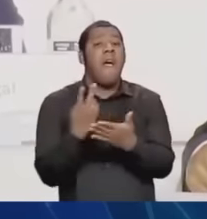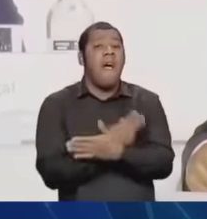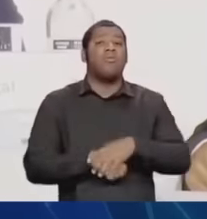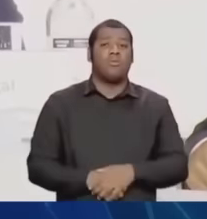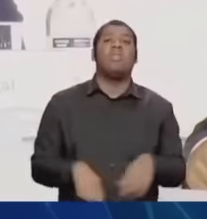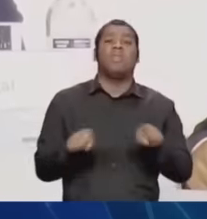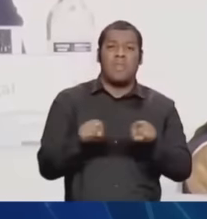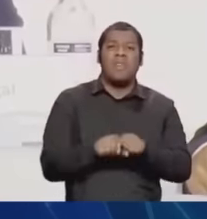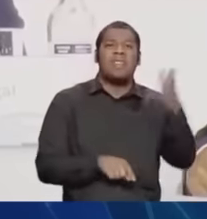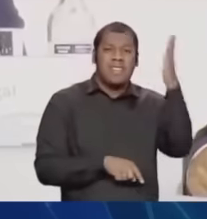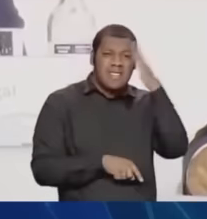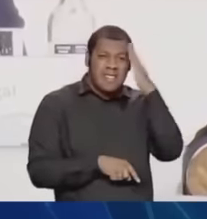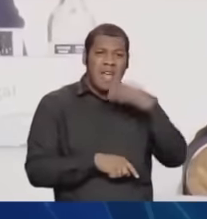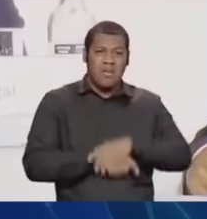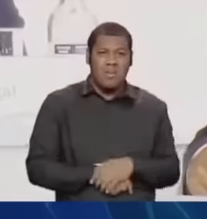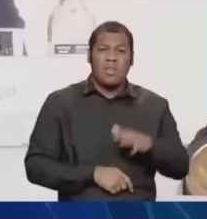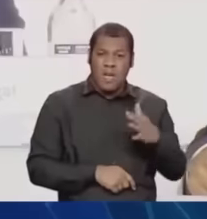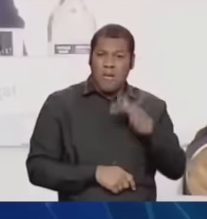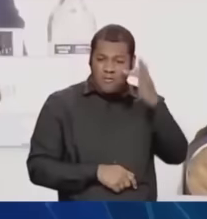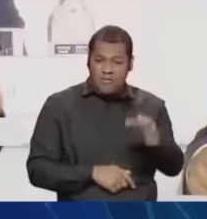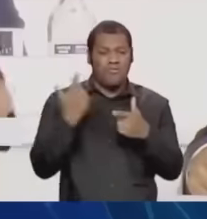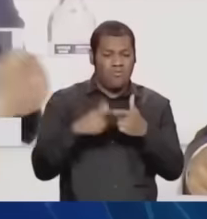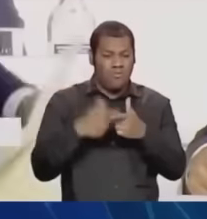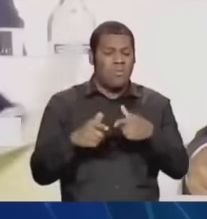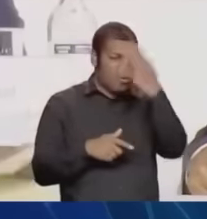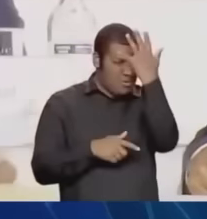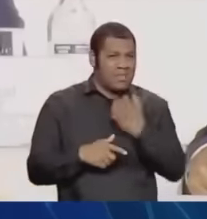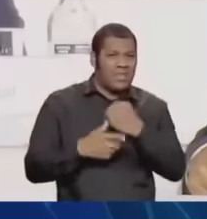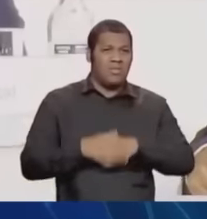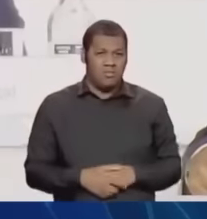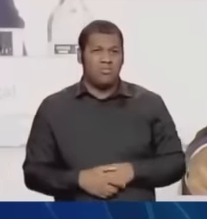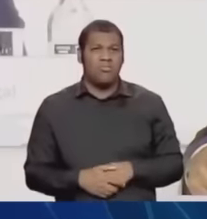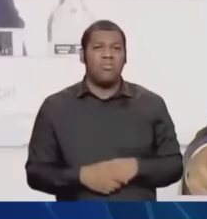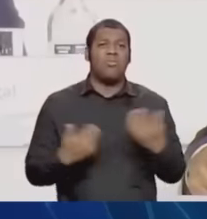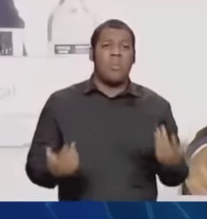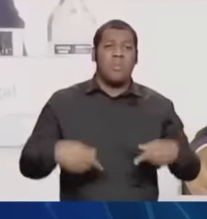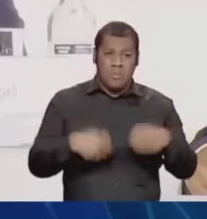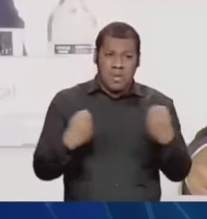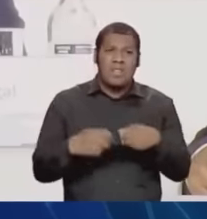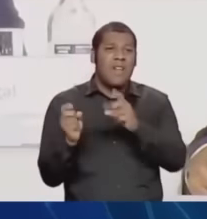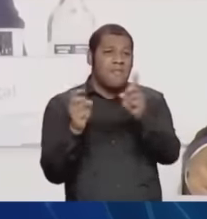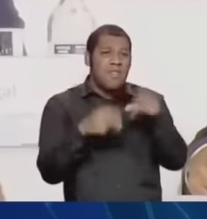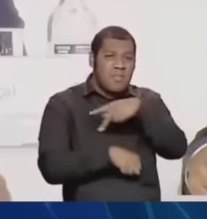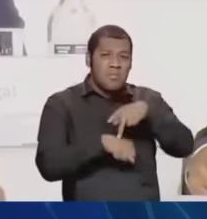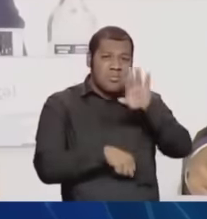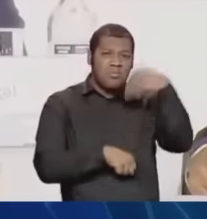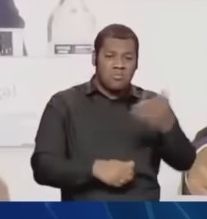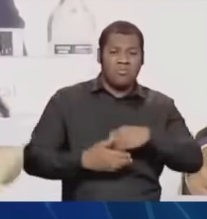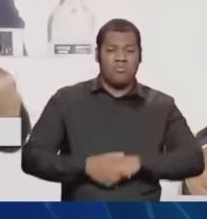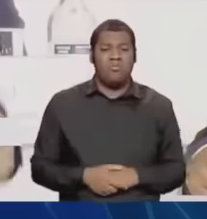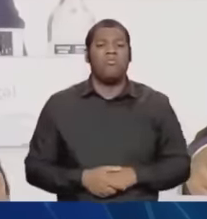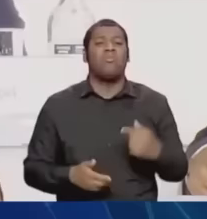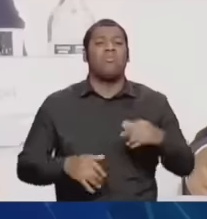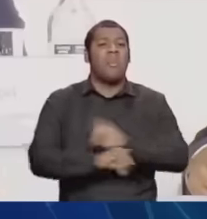e sabem que isso vai causar um problema muito sério aos produtos que eles têm que vender para outros países. Essa é a primeira coisa